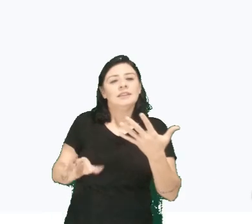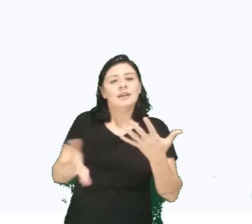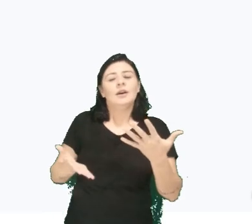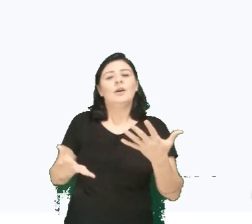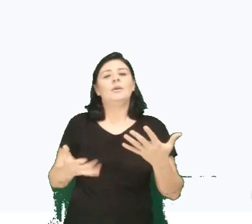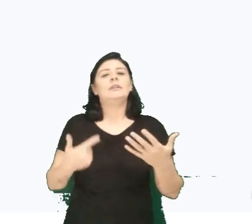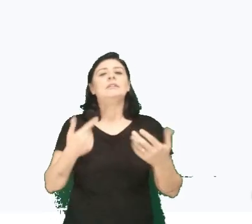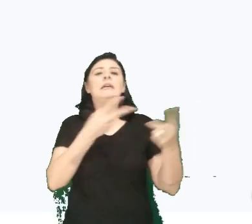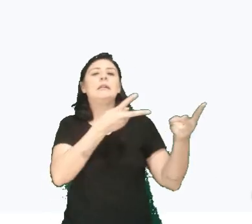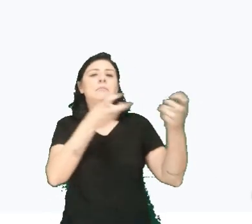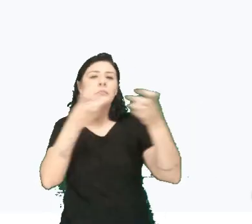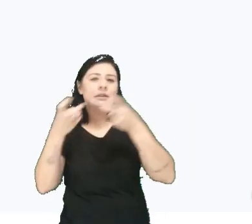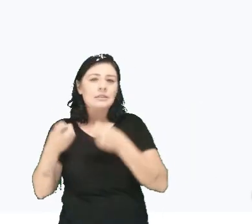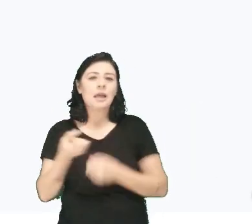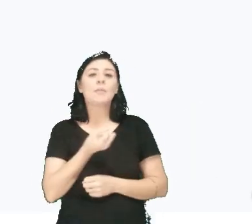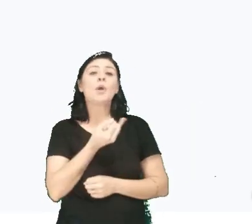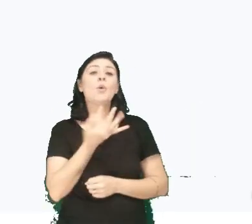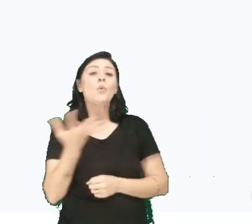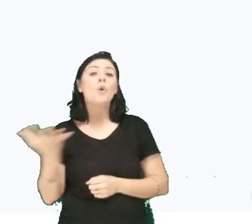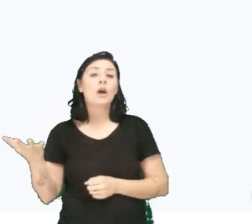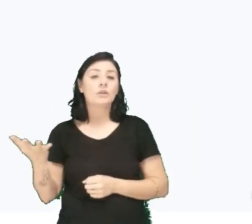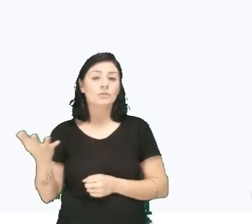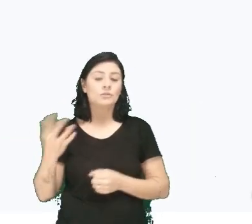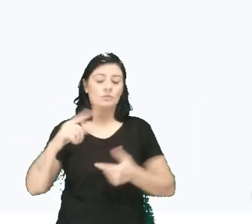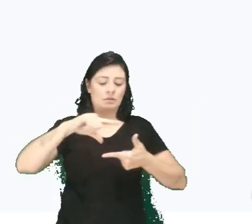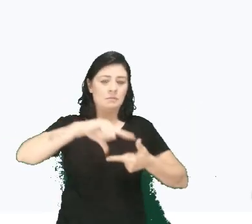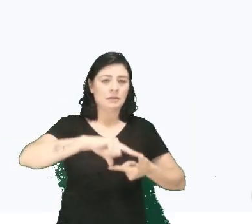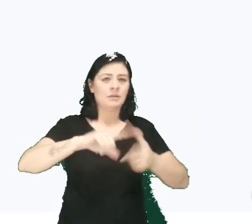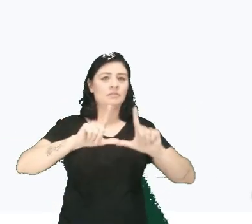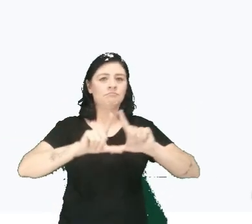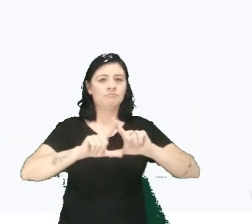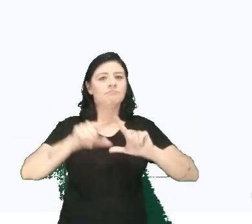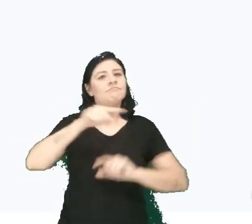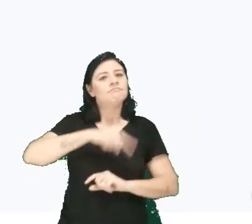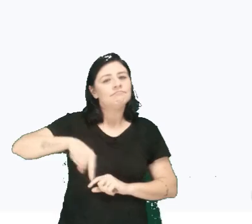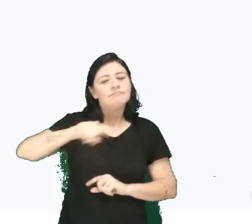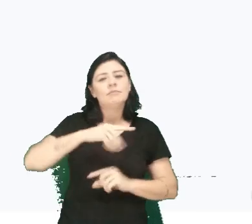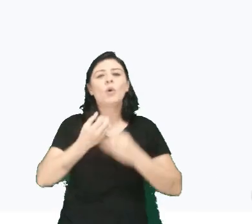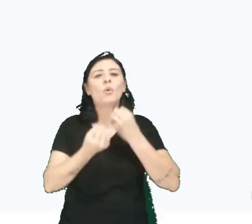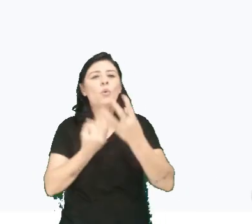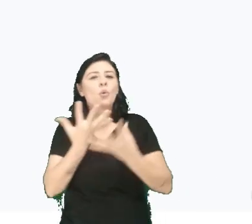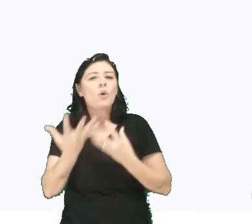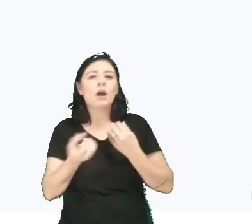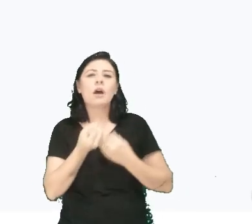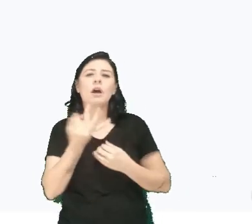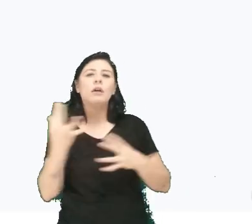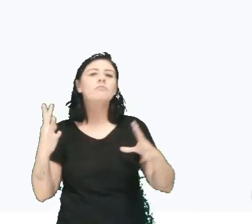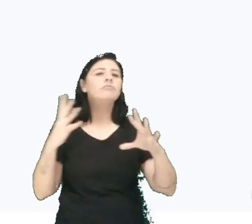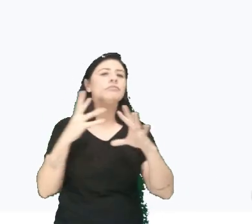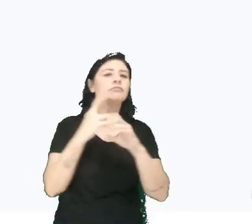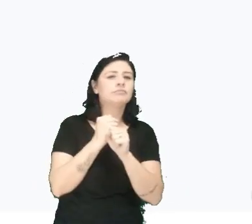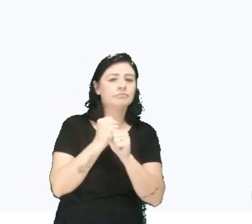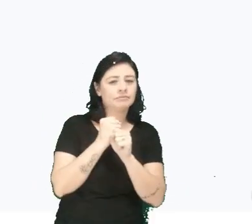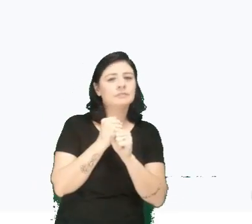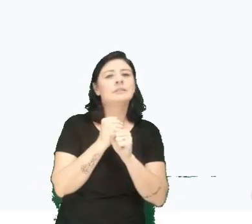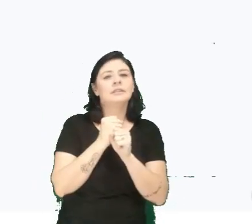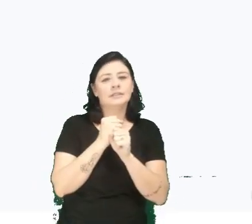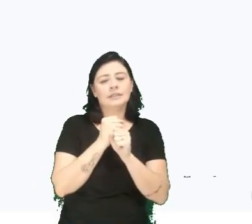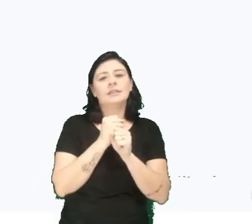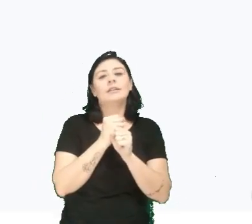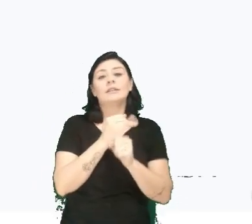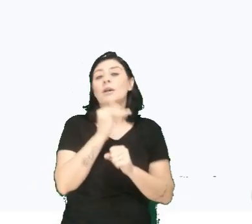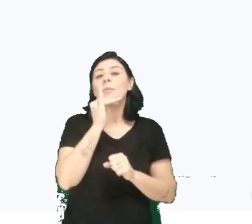das figuras geométricas planas? Então, aqui esses critérios são de acordo com os objetivos de aprendizagem, né? Se você colocou